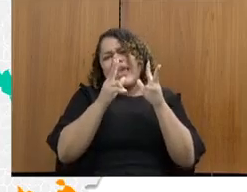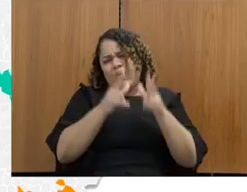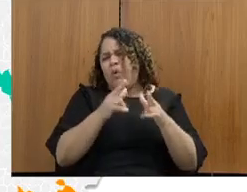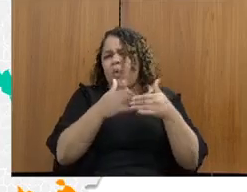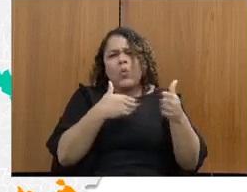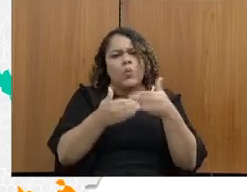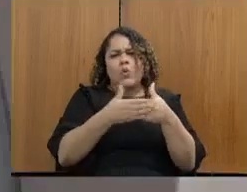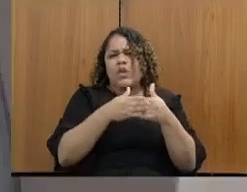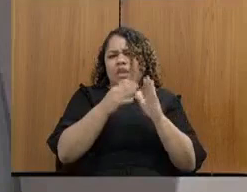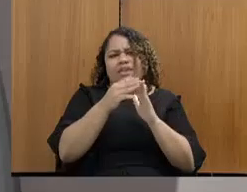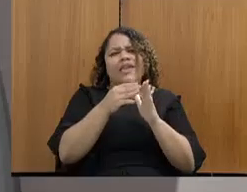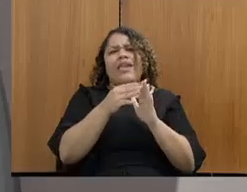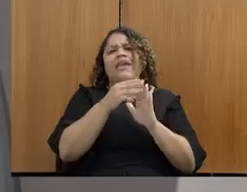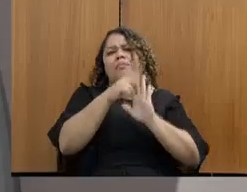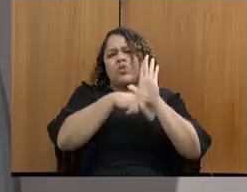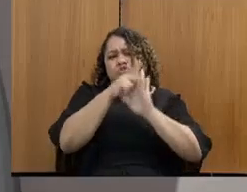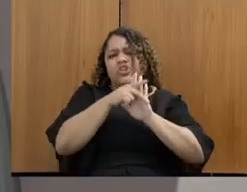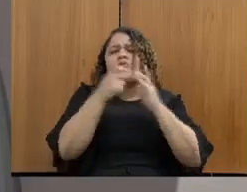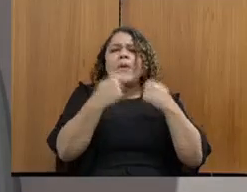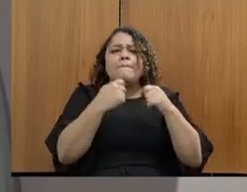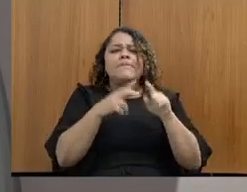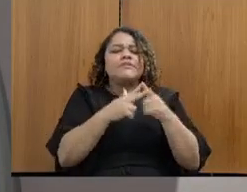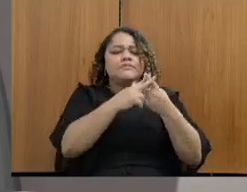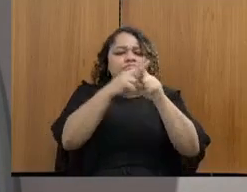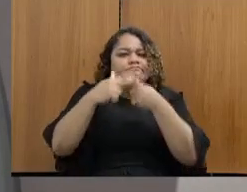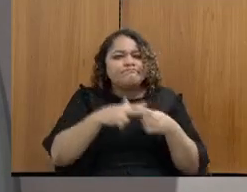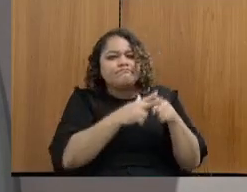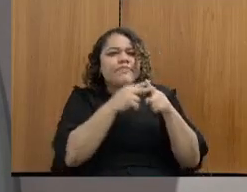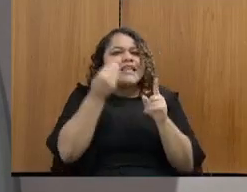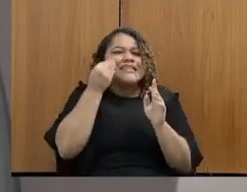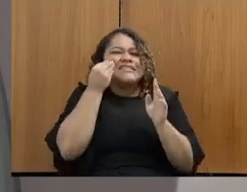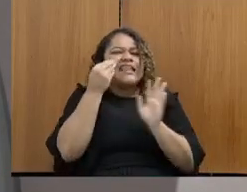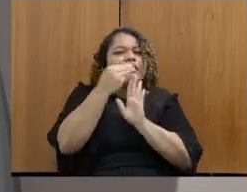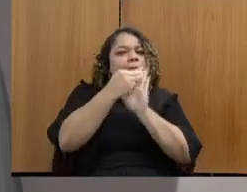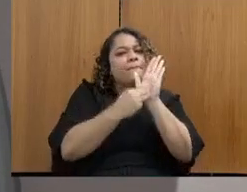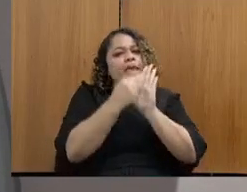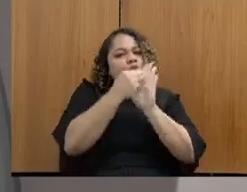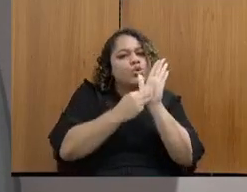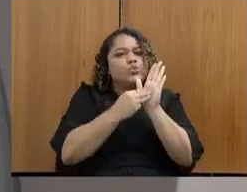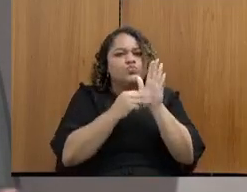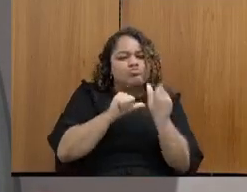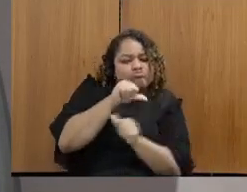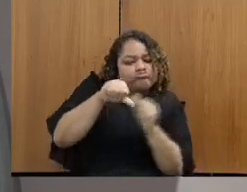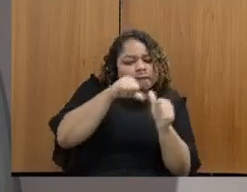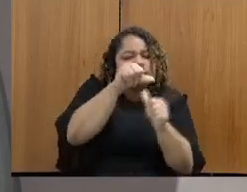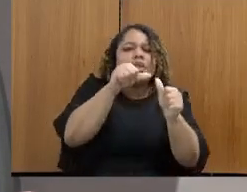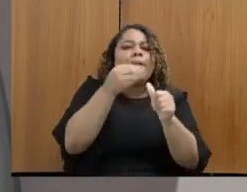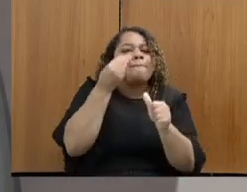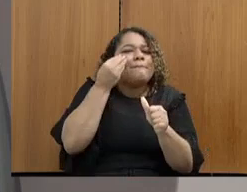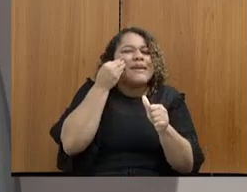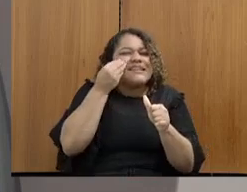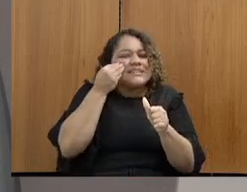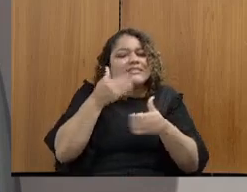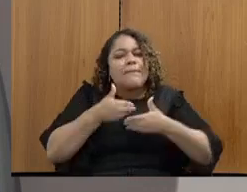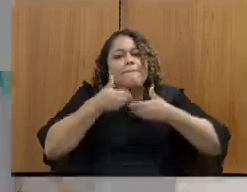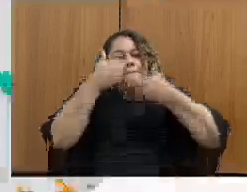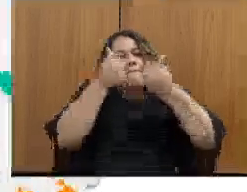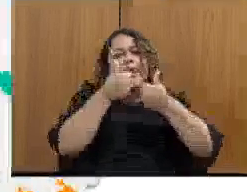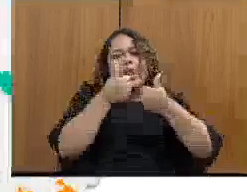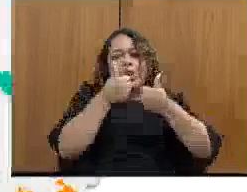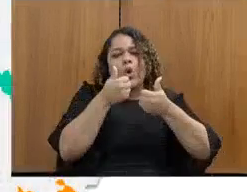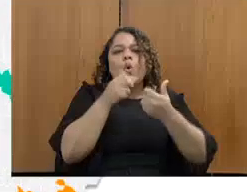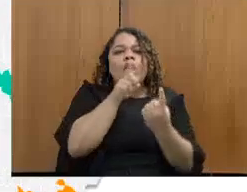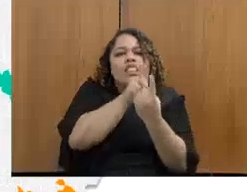ser feito a revisão metodológica para que a gente busque maior efetividade mais do que isso uma celeridade de atendimento ao cidadão